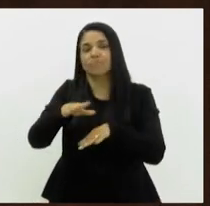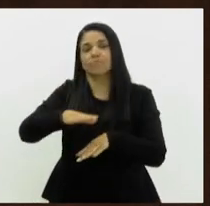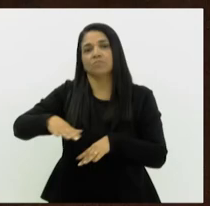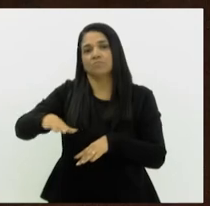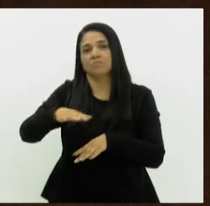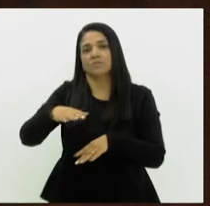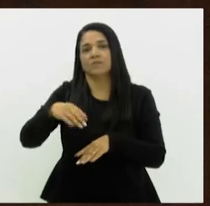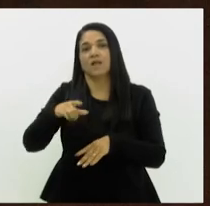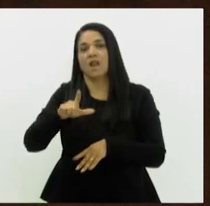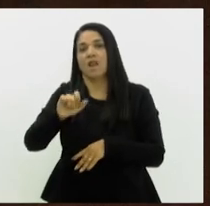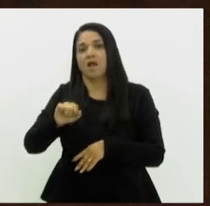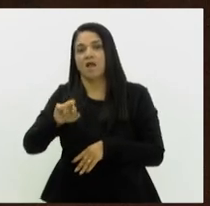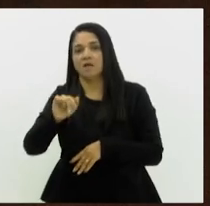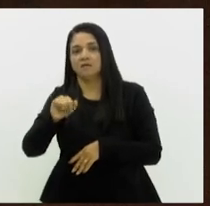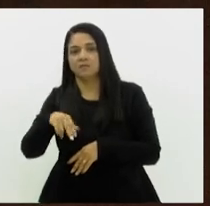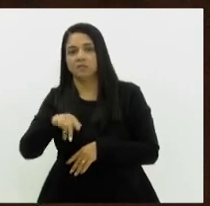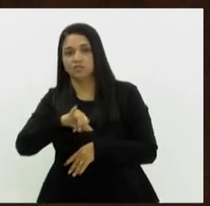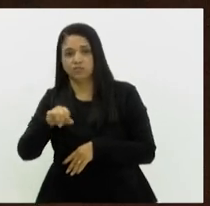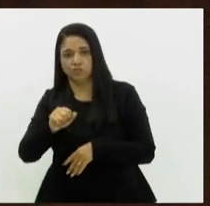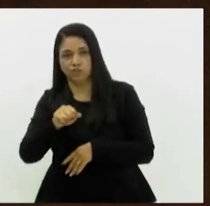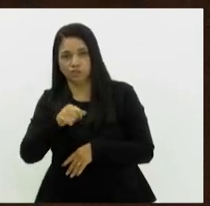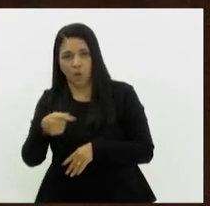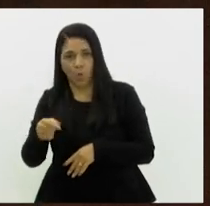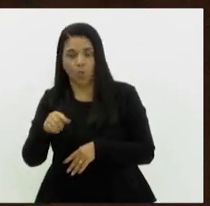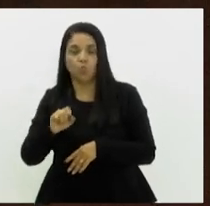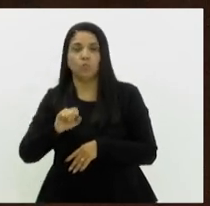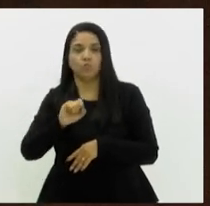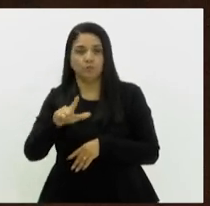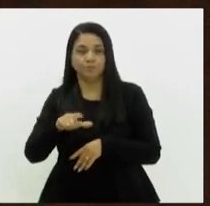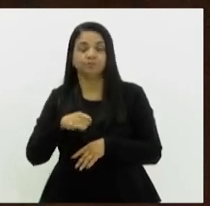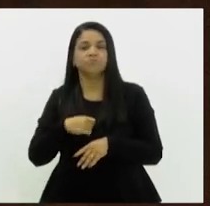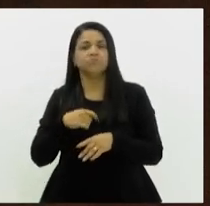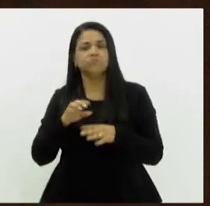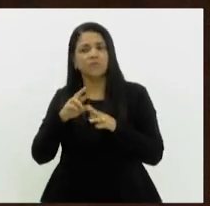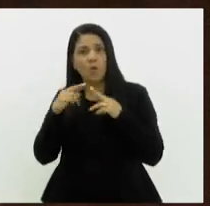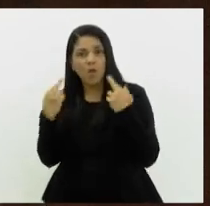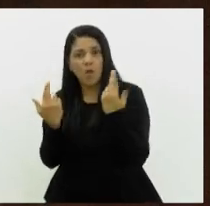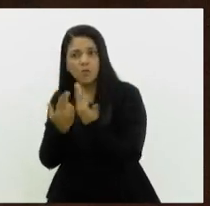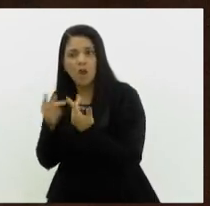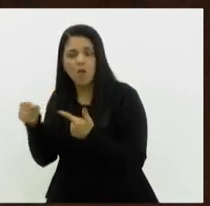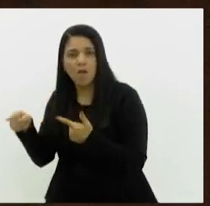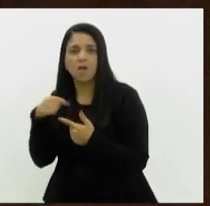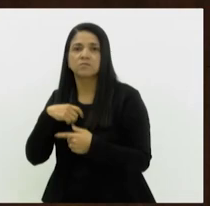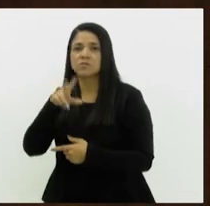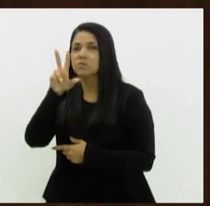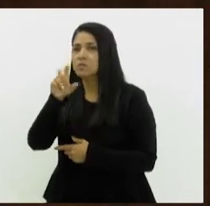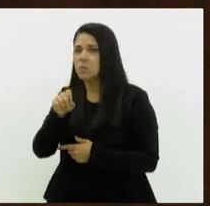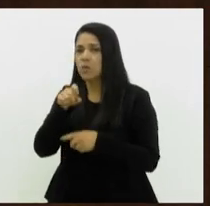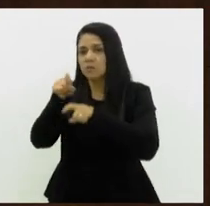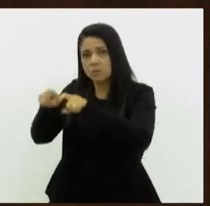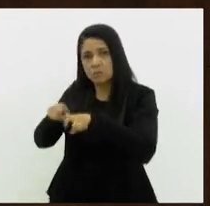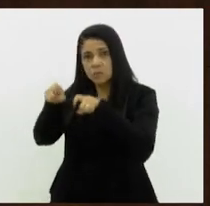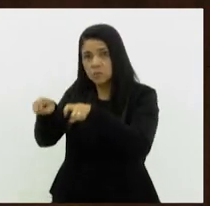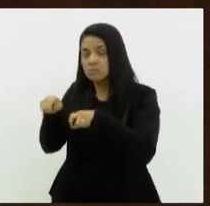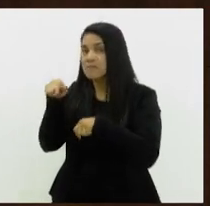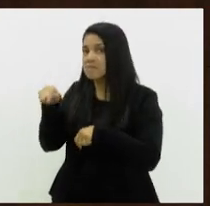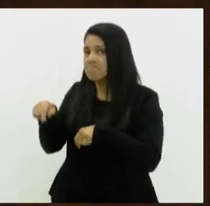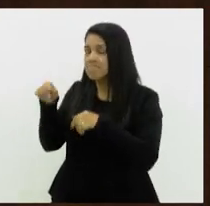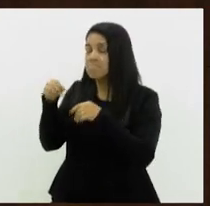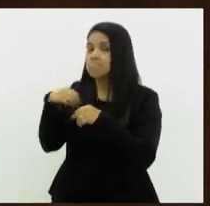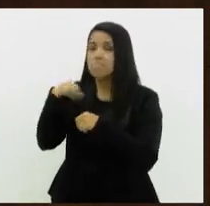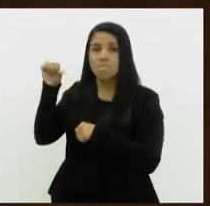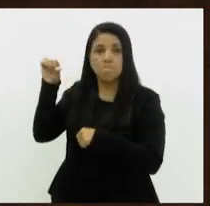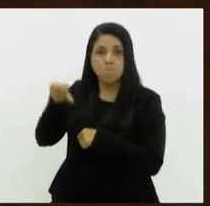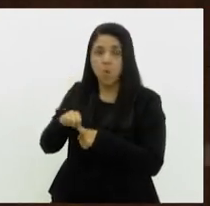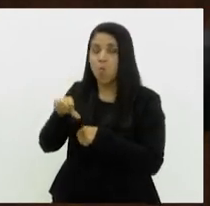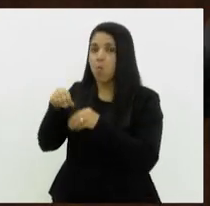município de Cachoeiras de Macacu, fiz uma reunião com 50 agricultores, e a situação que está acontecendo lá é muito grave. Cachoeiras